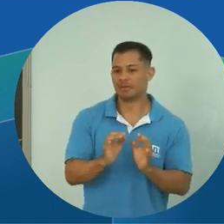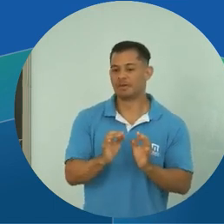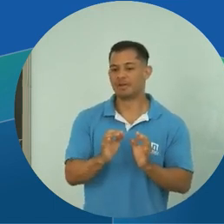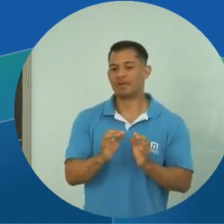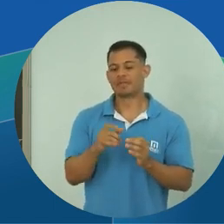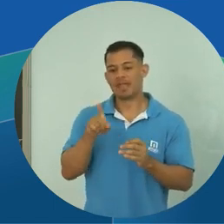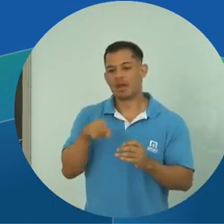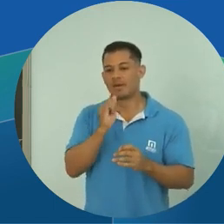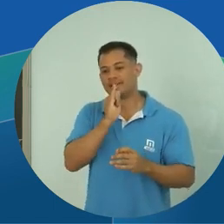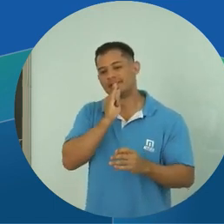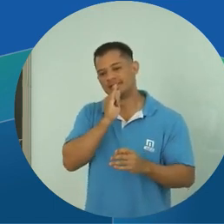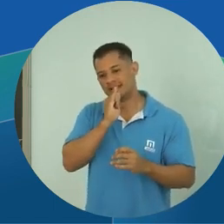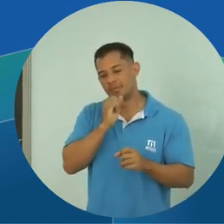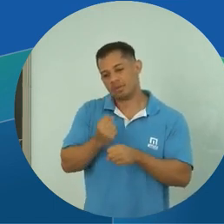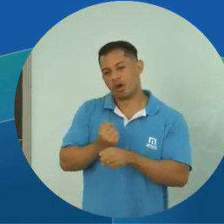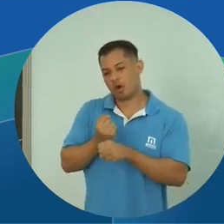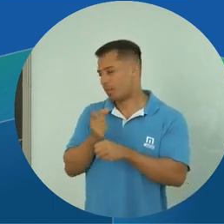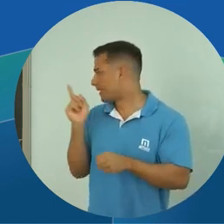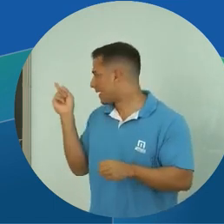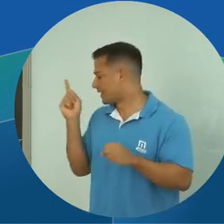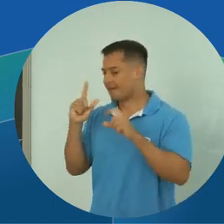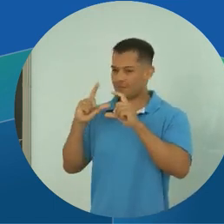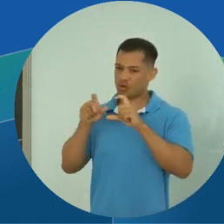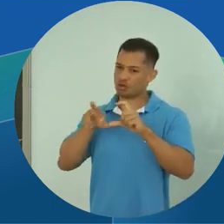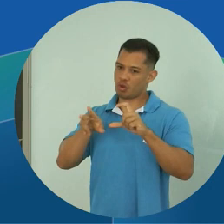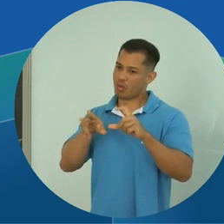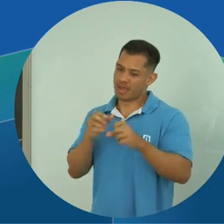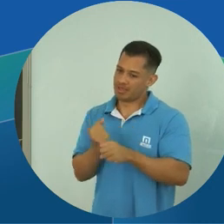obra, a foto não é da obra, mas